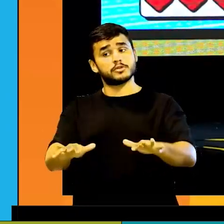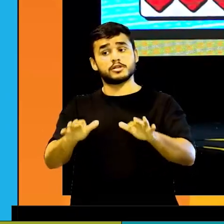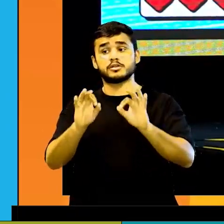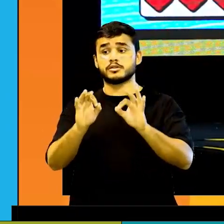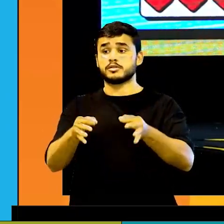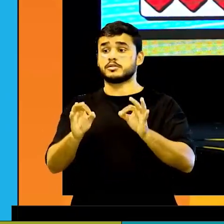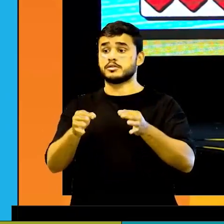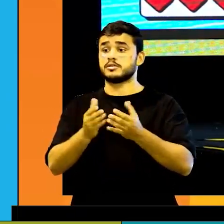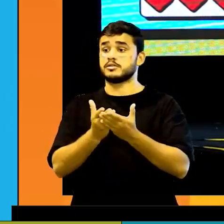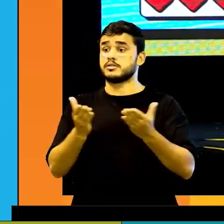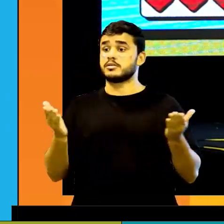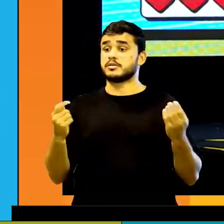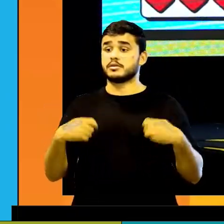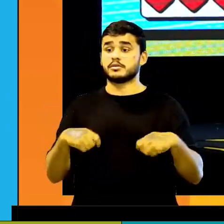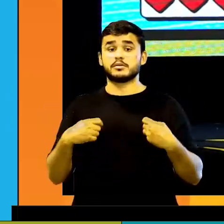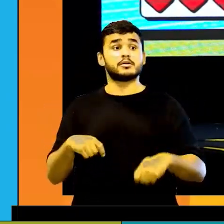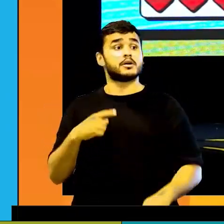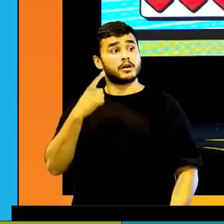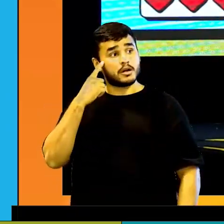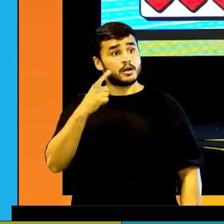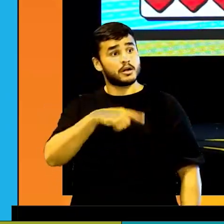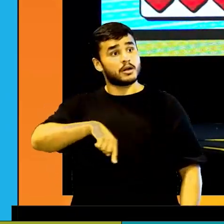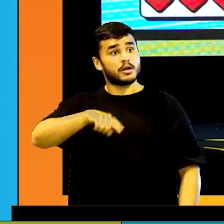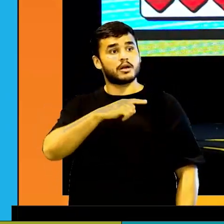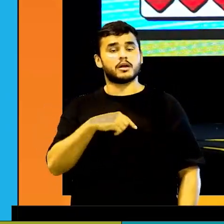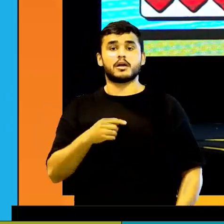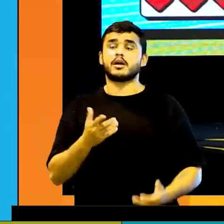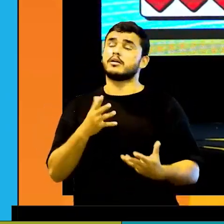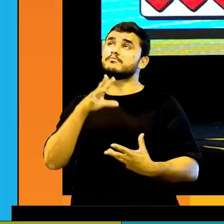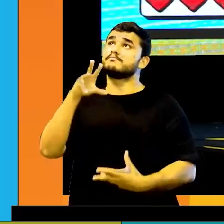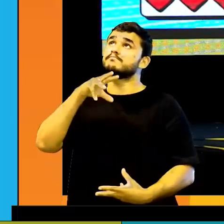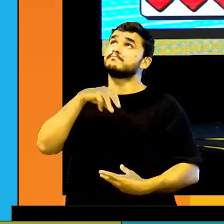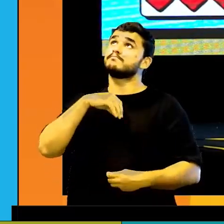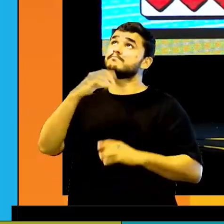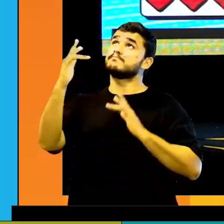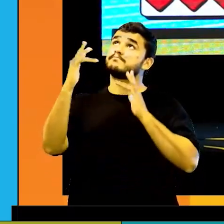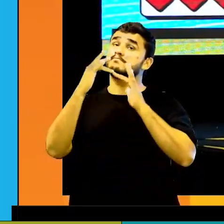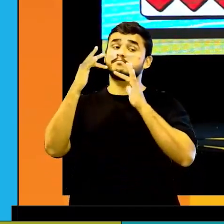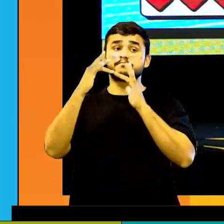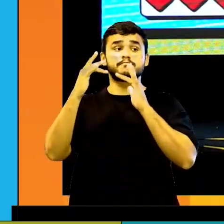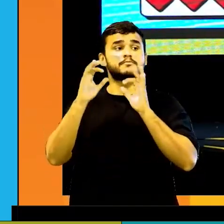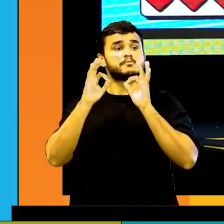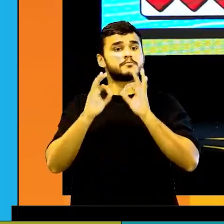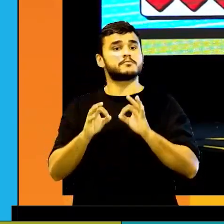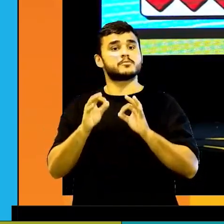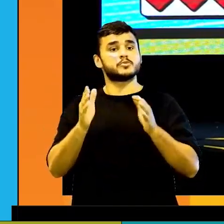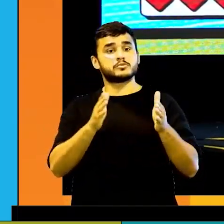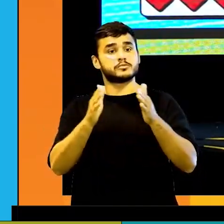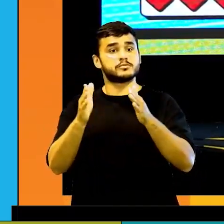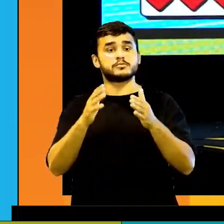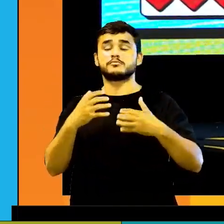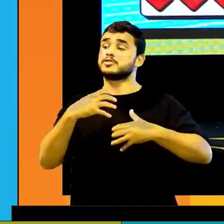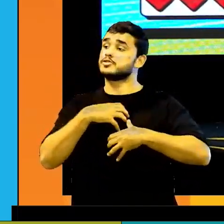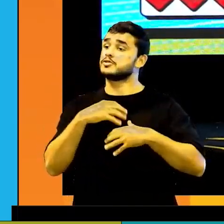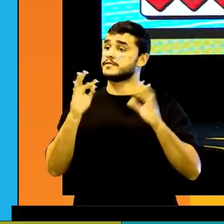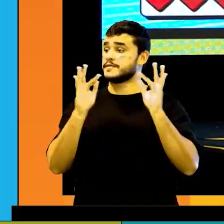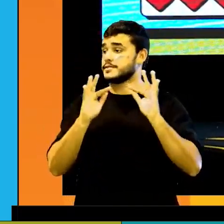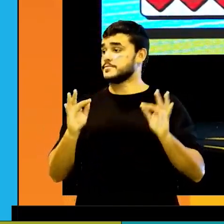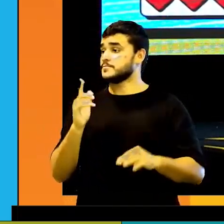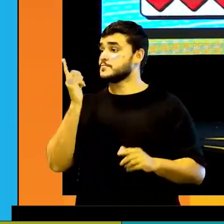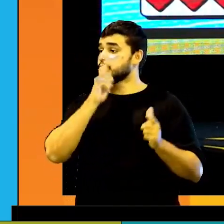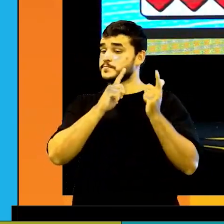precisa estar presente juntinho desta alma, porque só assim conseguiremos ser